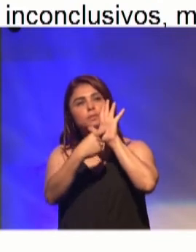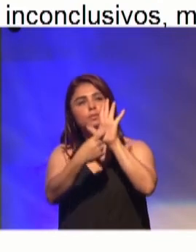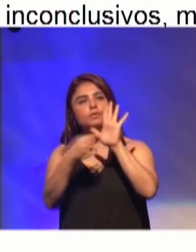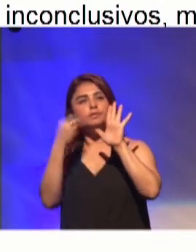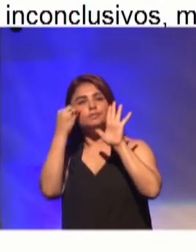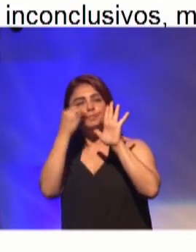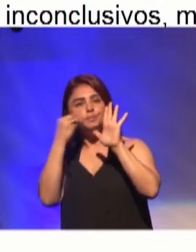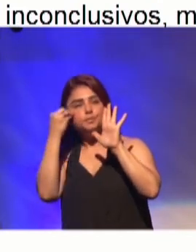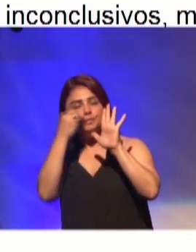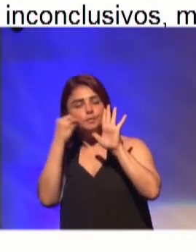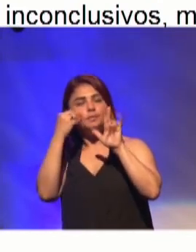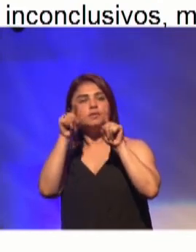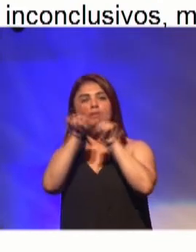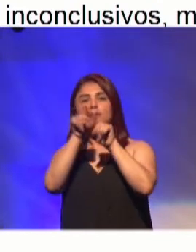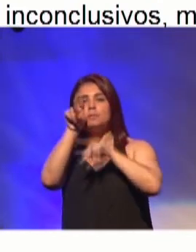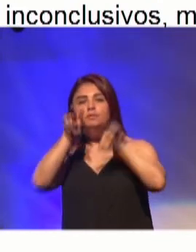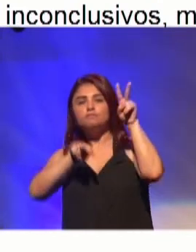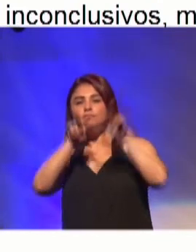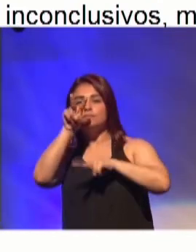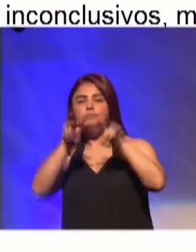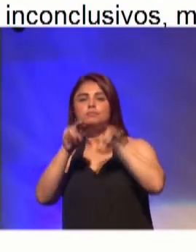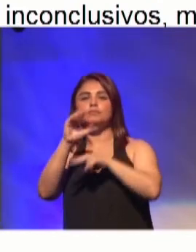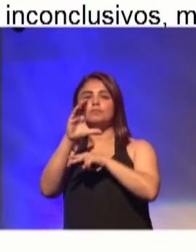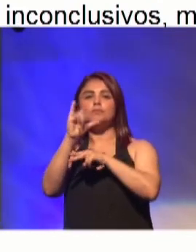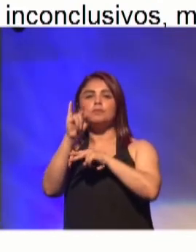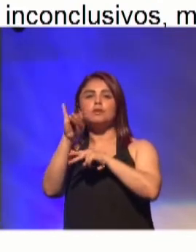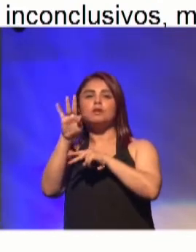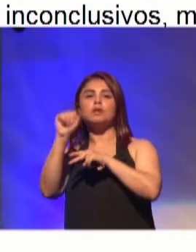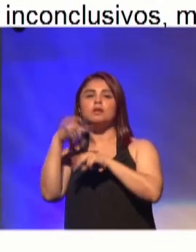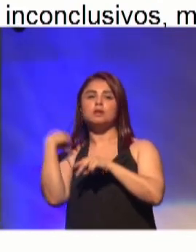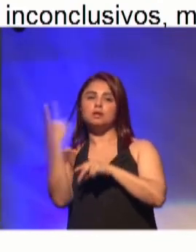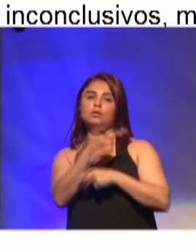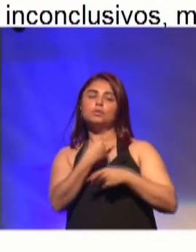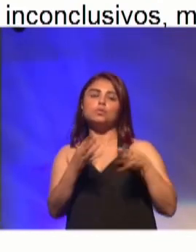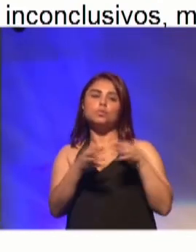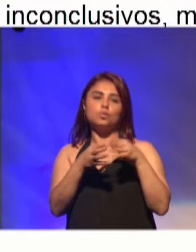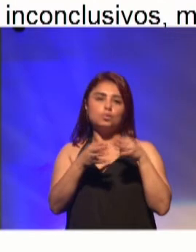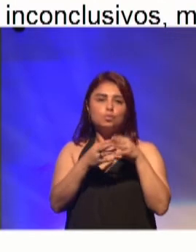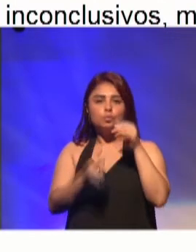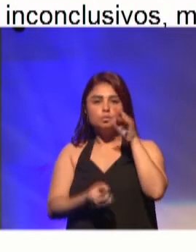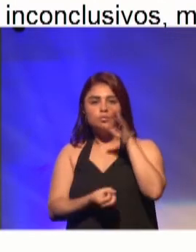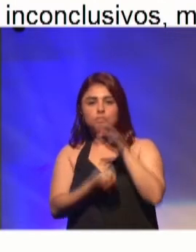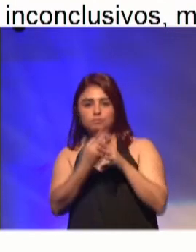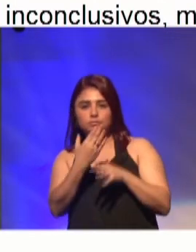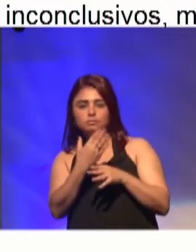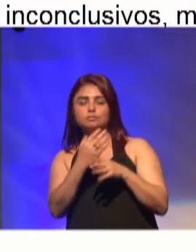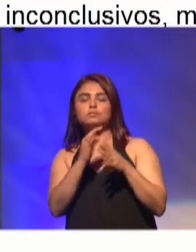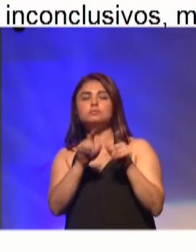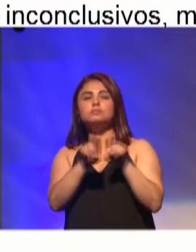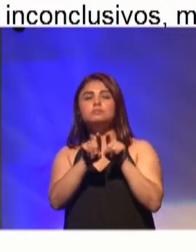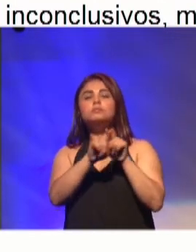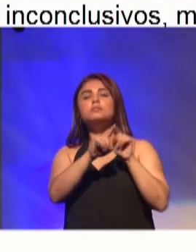experimentais quanto clínicos, produzido pelo nosso grupo, mostrando que